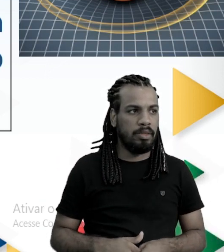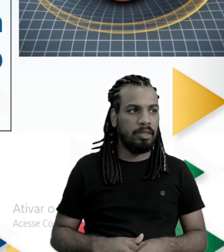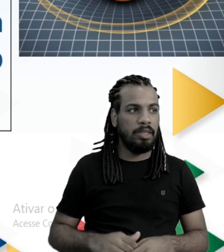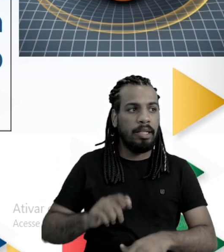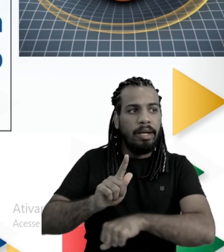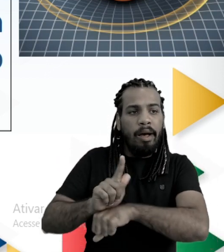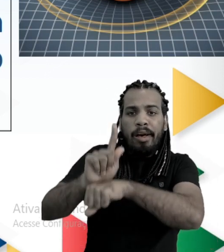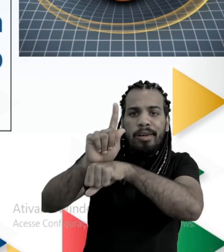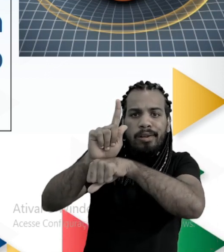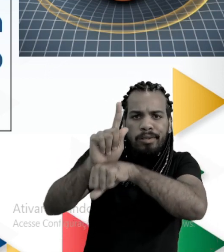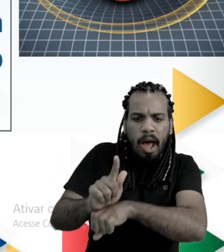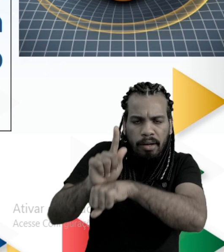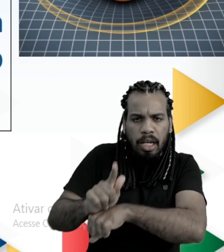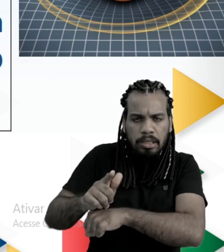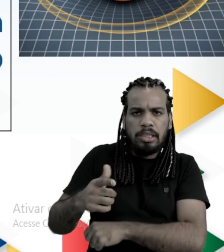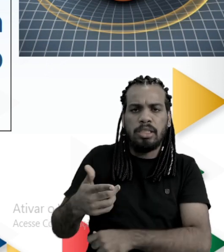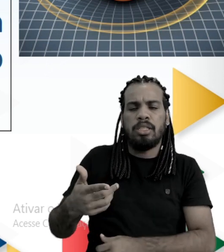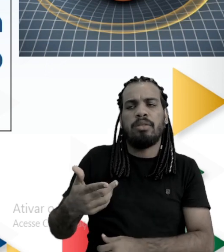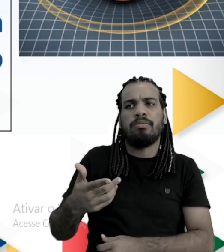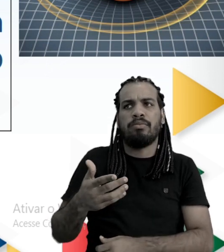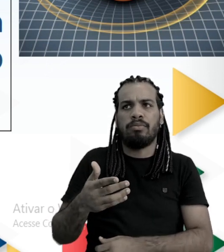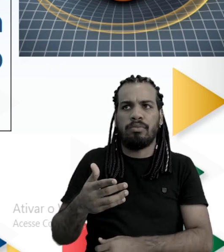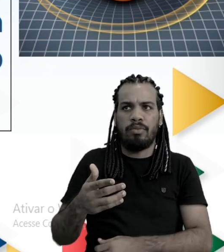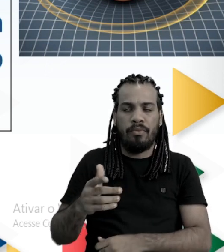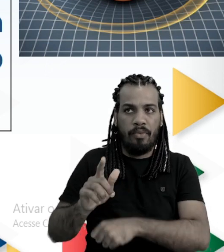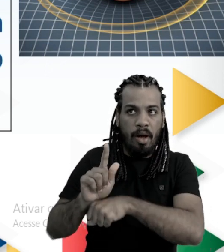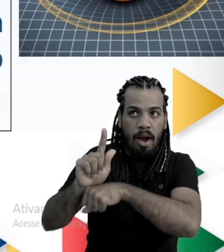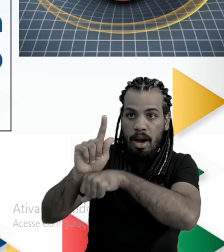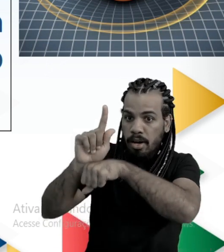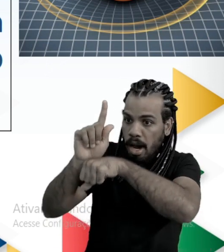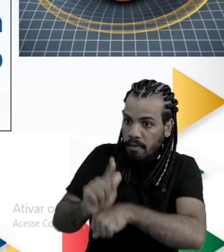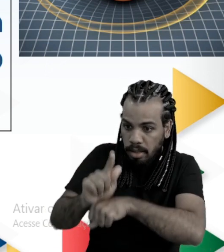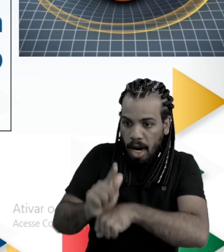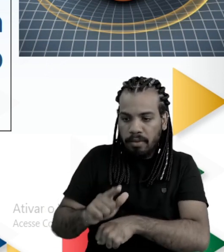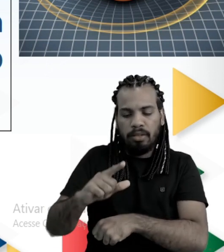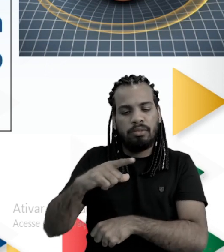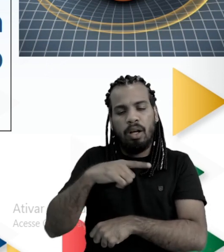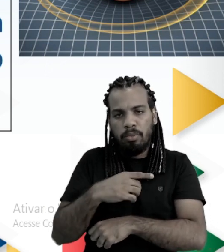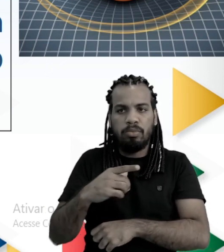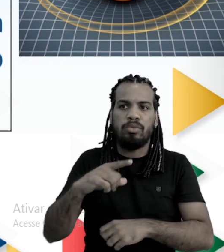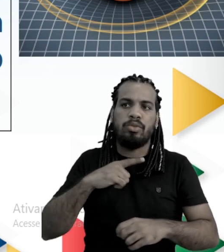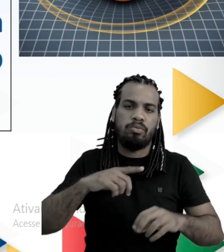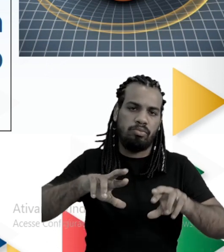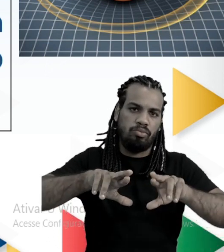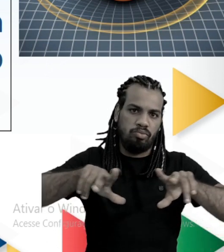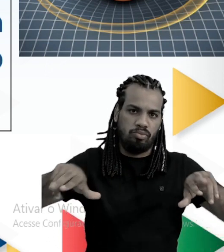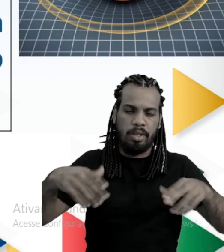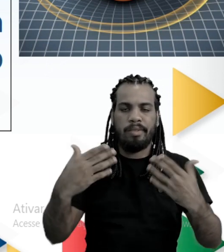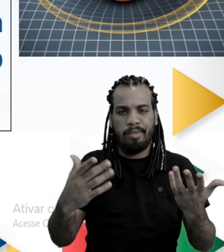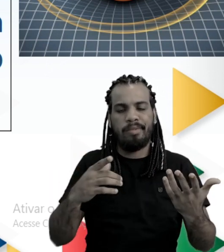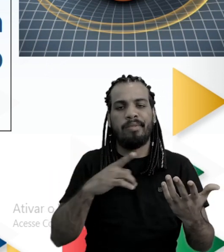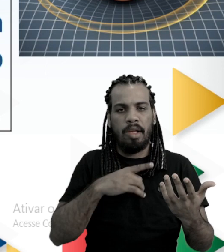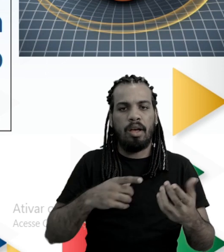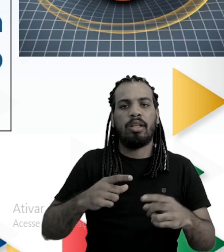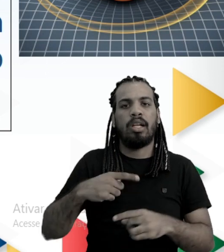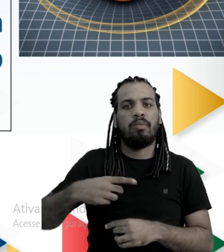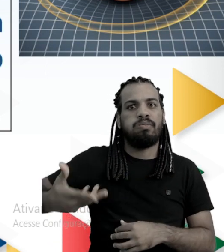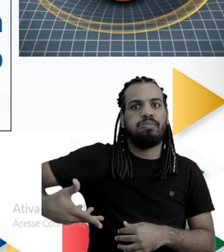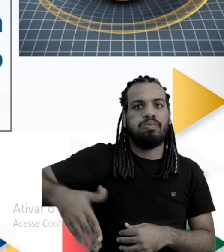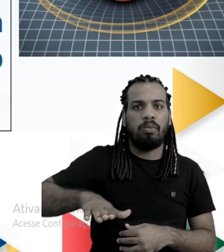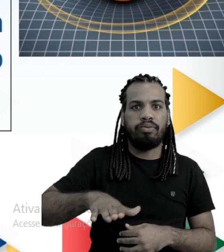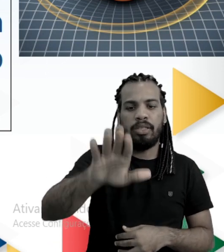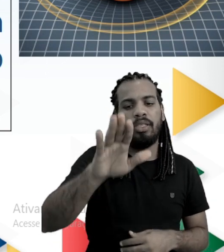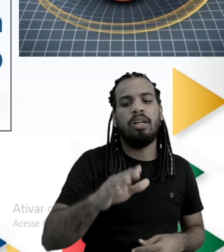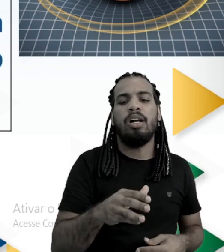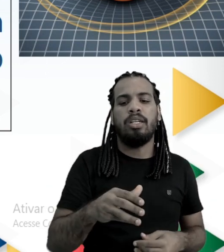gravidade, quando se fala da força da gravidade ou a força gravitacional, que a gente vai ter a questão da aceleração,